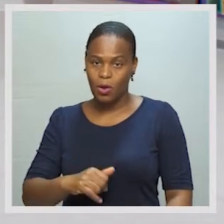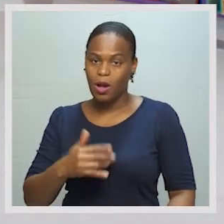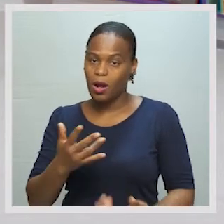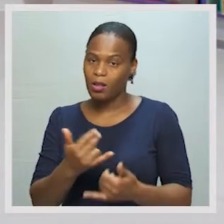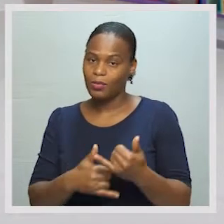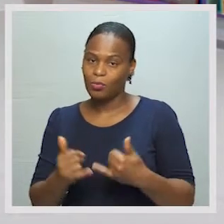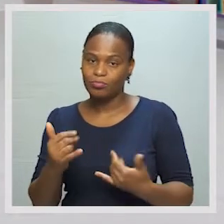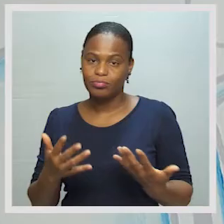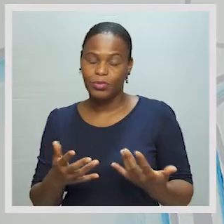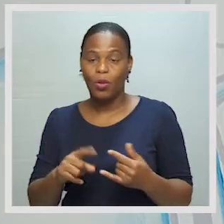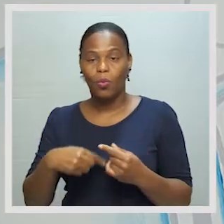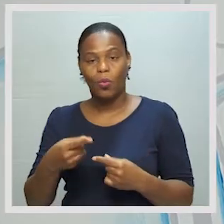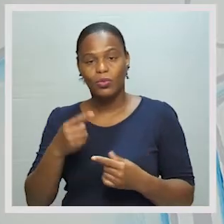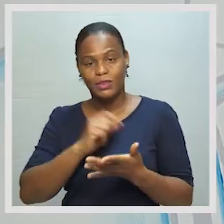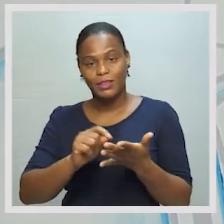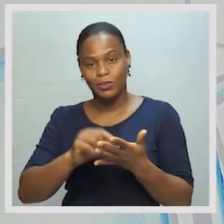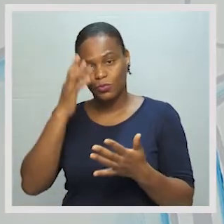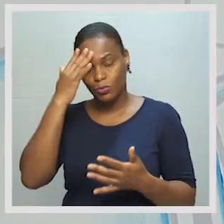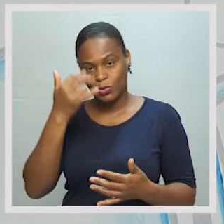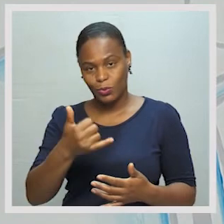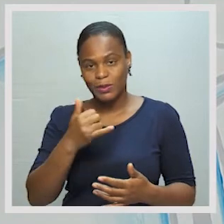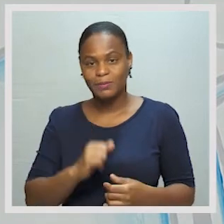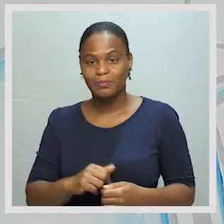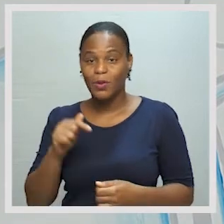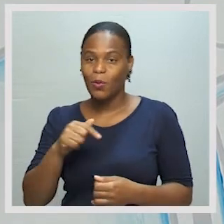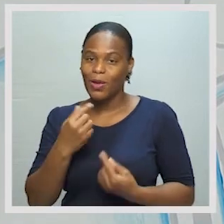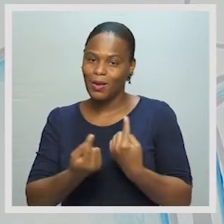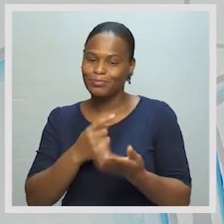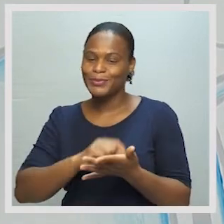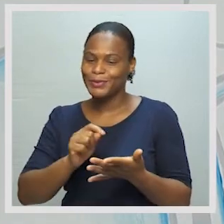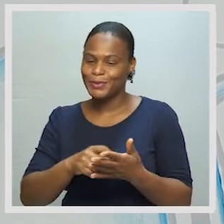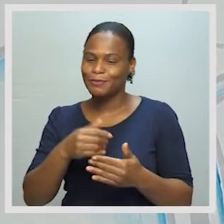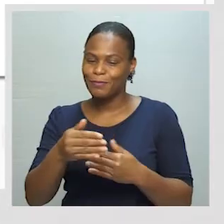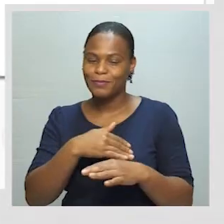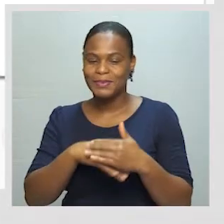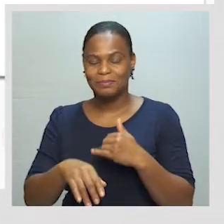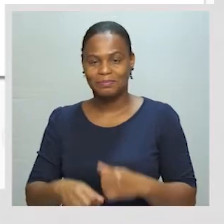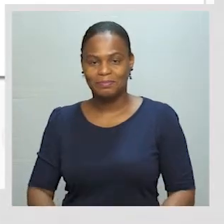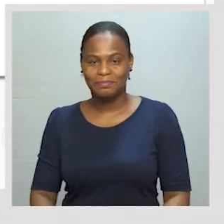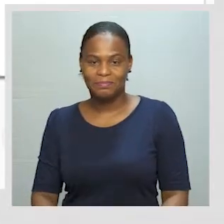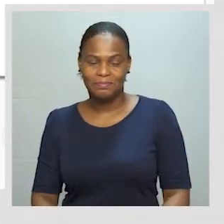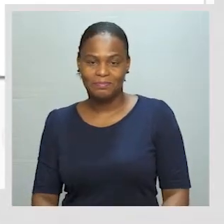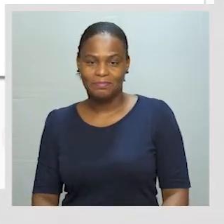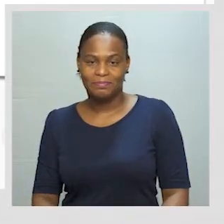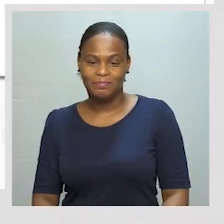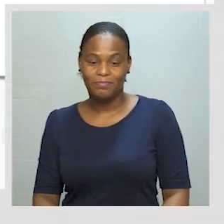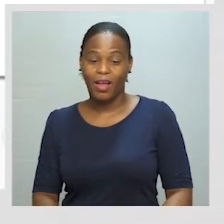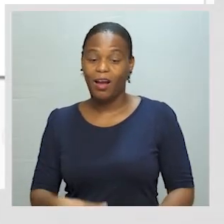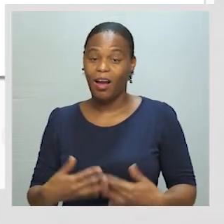passar ao segundo exercício. Hoje vamos fazer alguns exercícios. Agora vocês